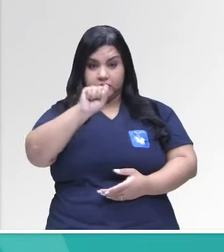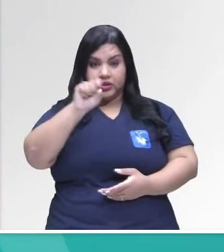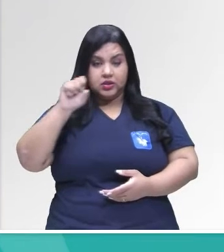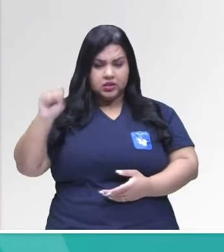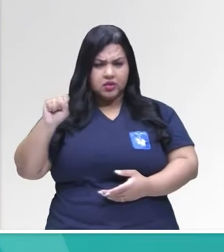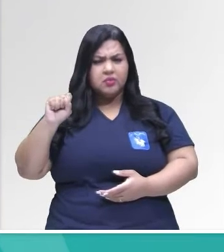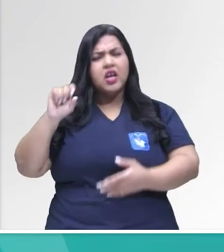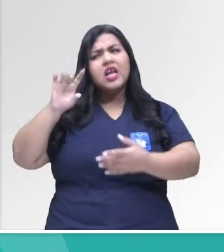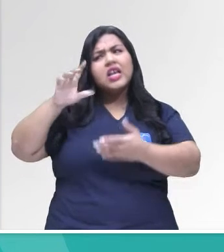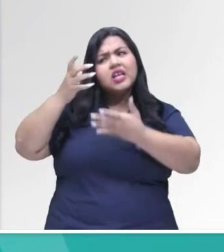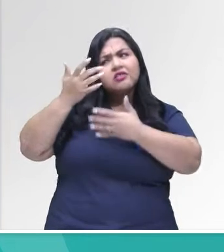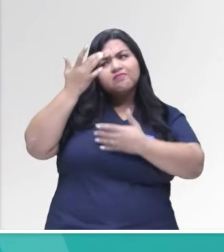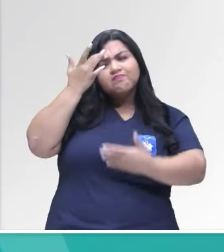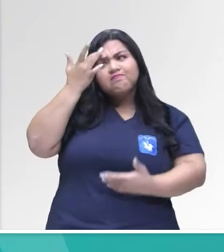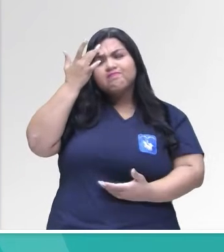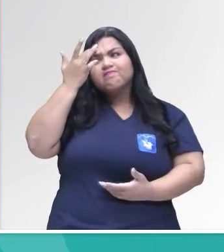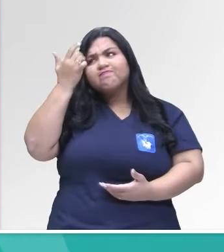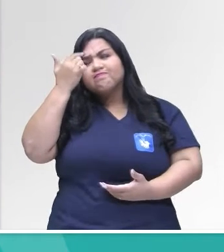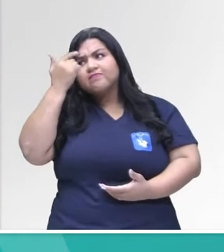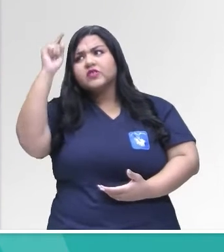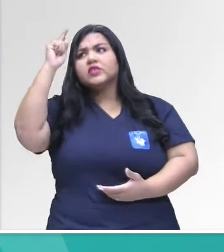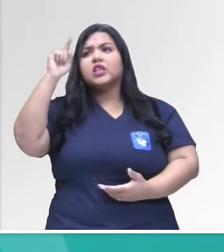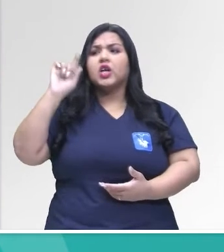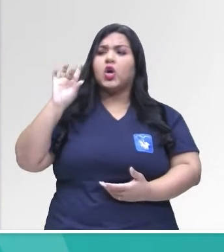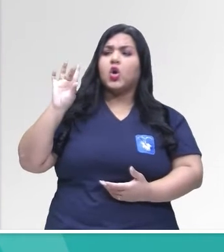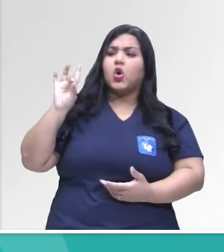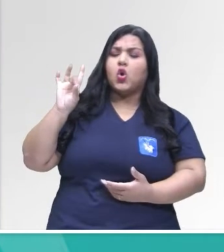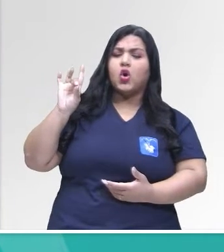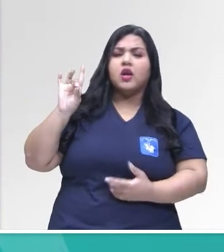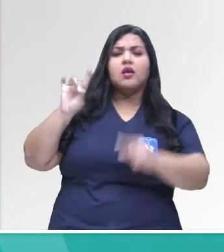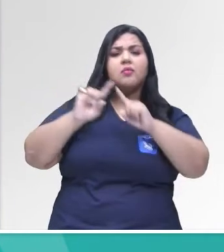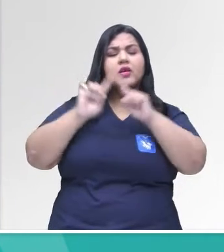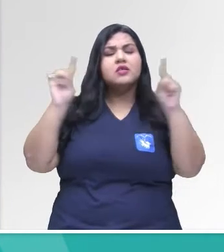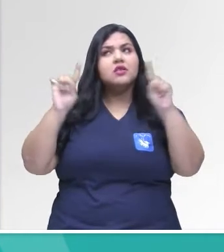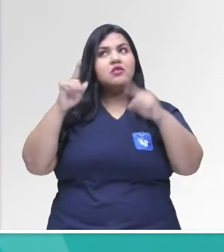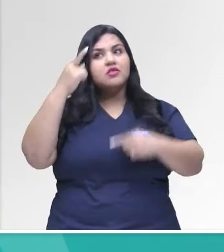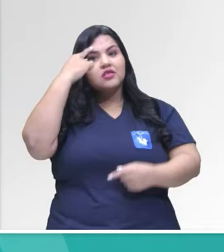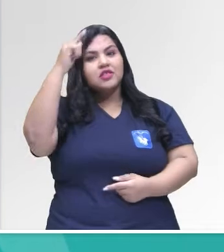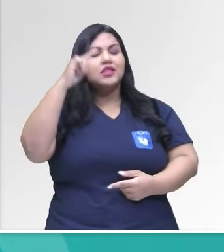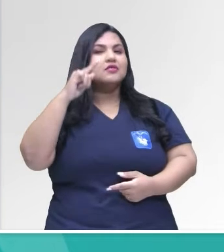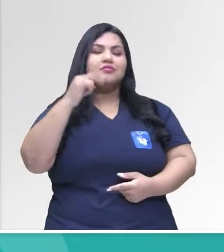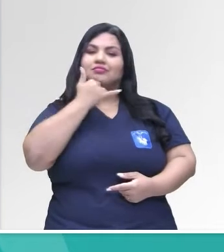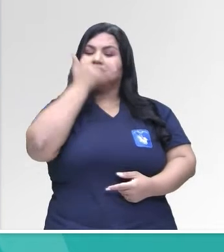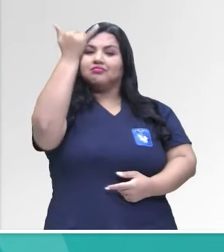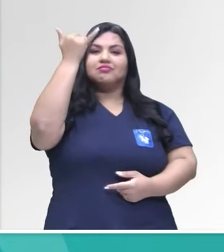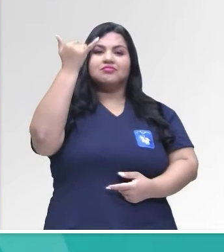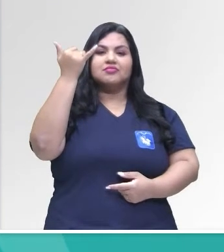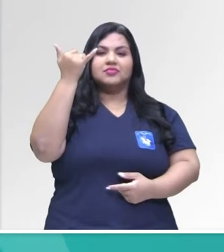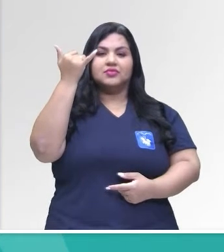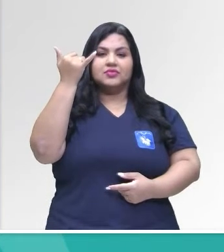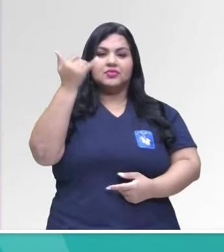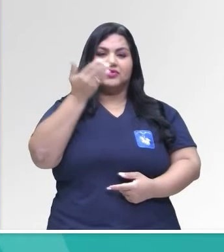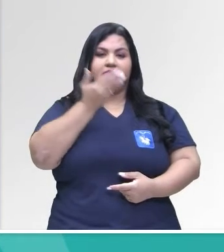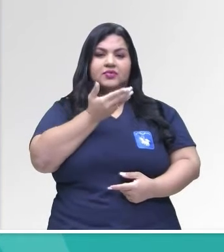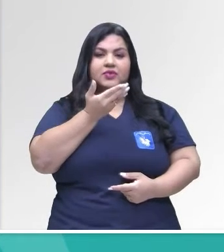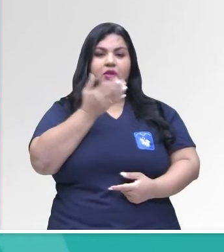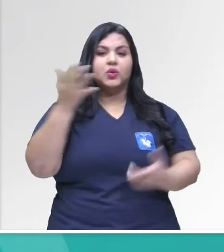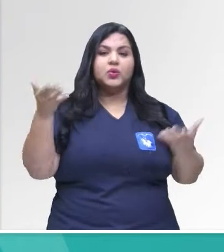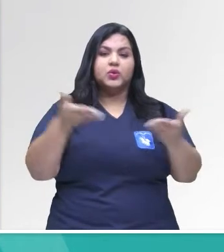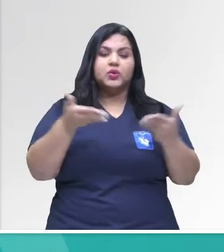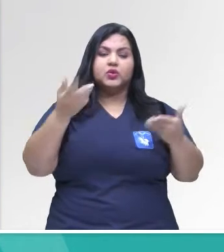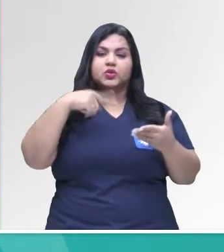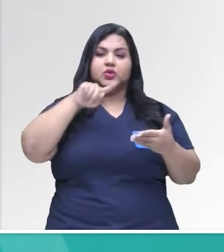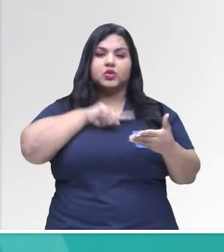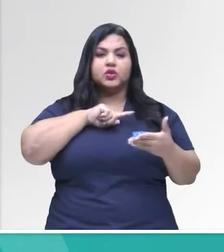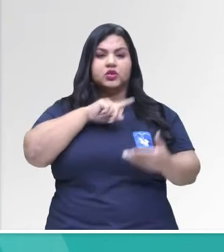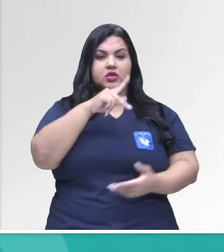aderisse tanto, certo? Mas aí ele acabou criando, sem querer, né, o que hoje nós